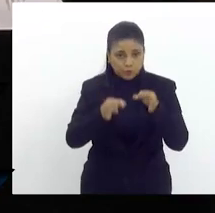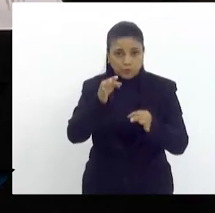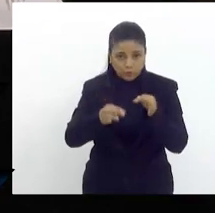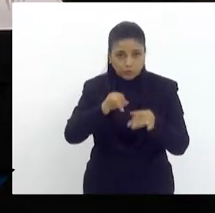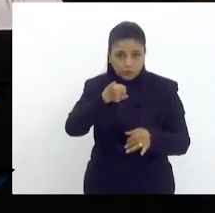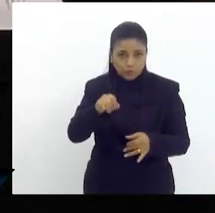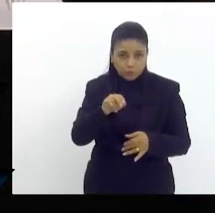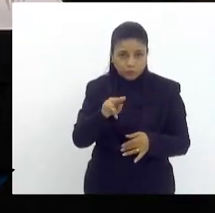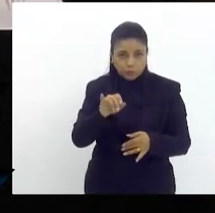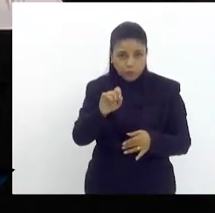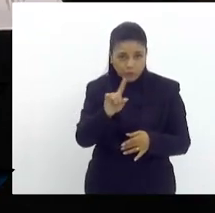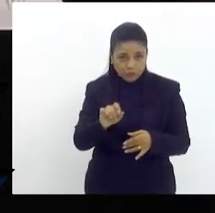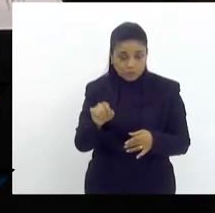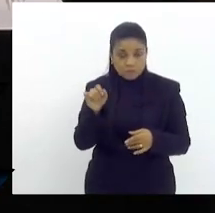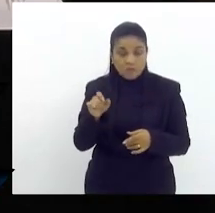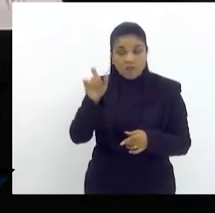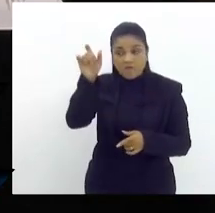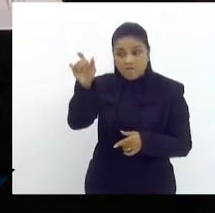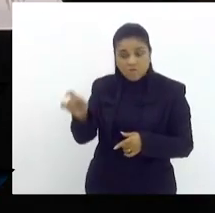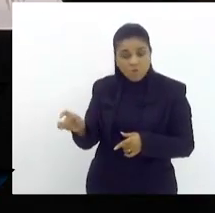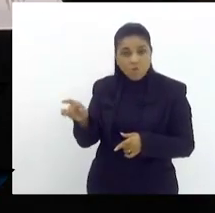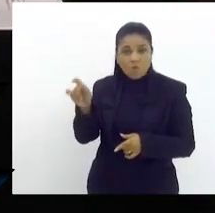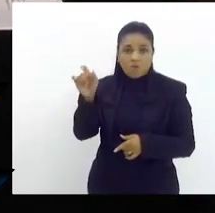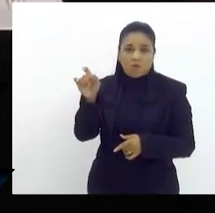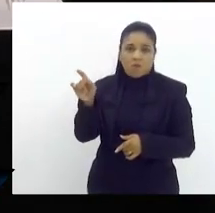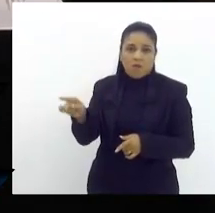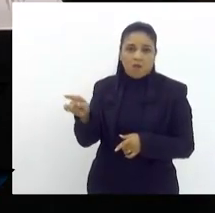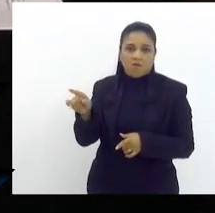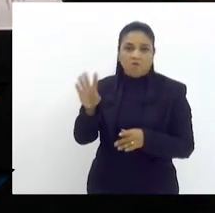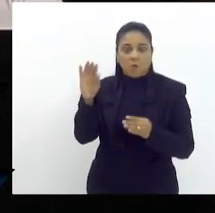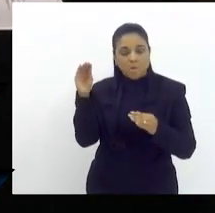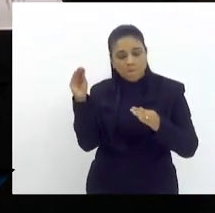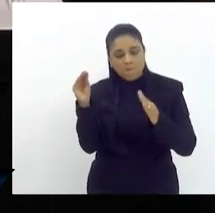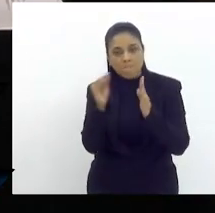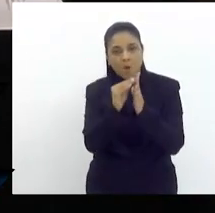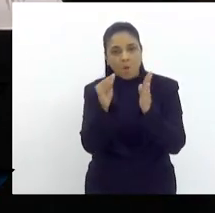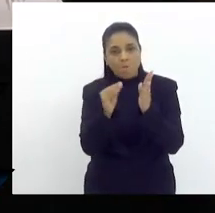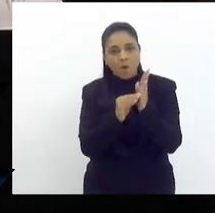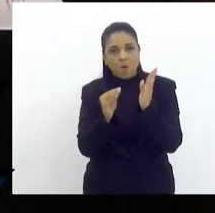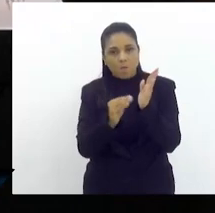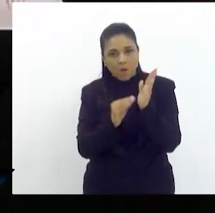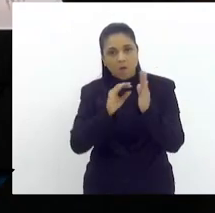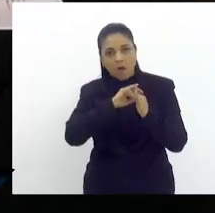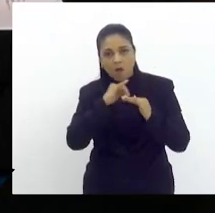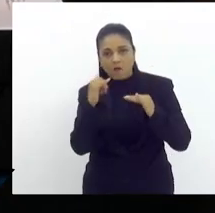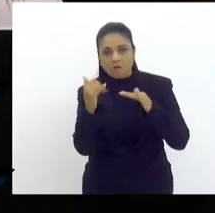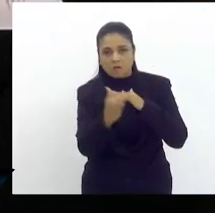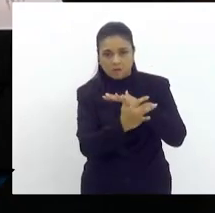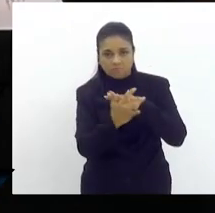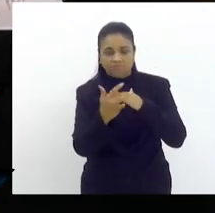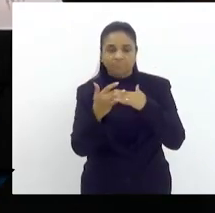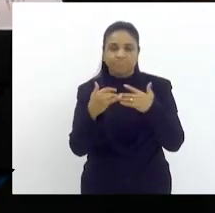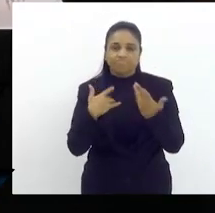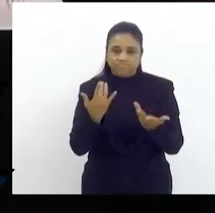ela foi muito infeliz na postagem que fez para dizer o mínimo